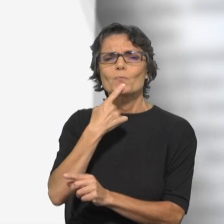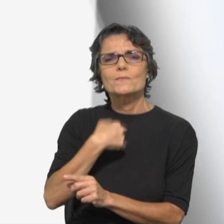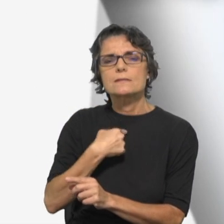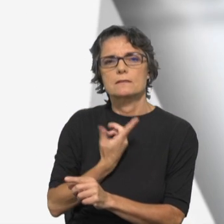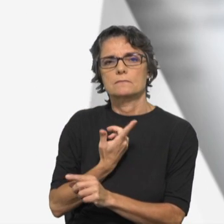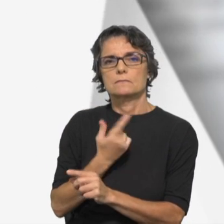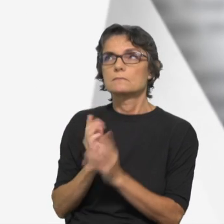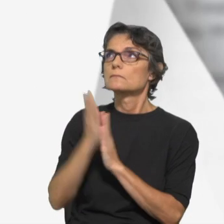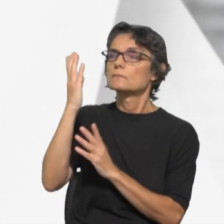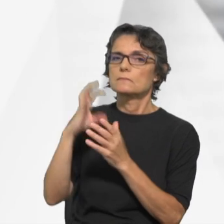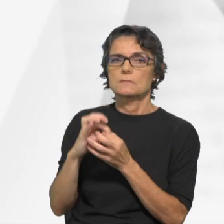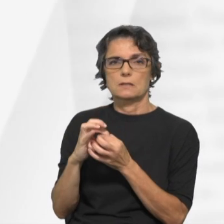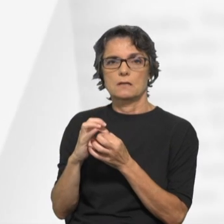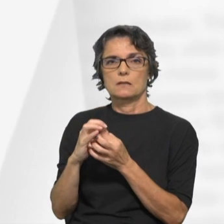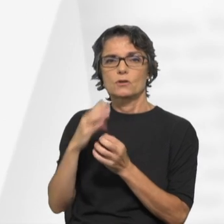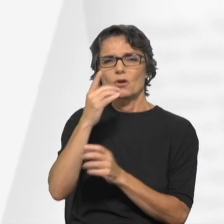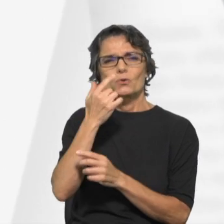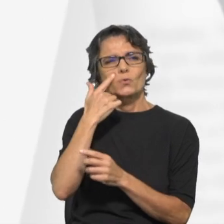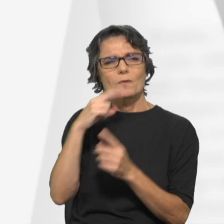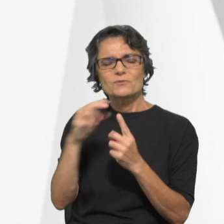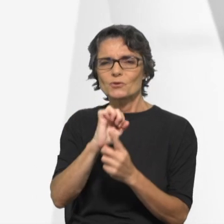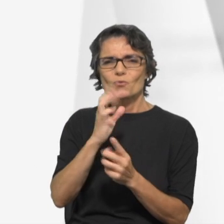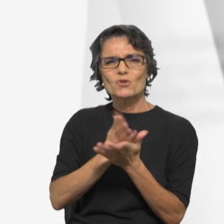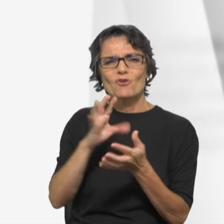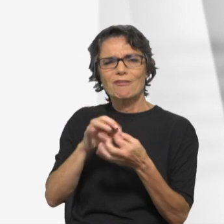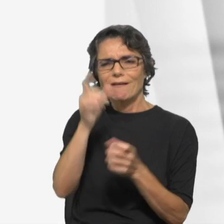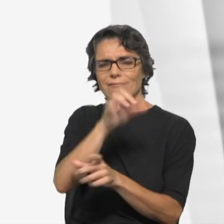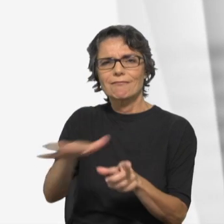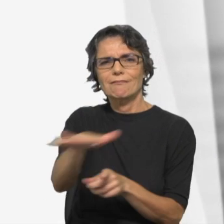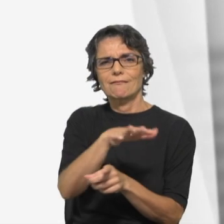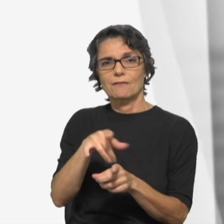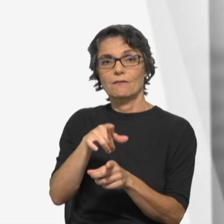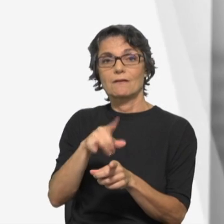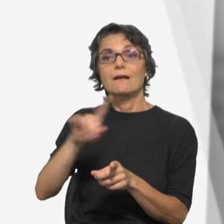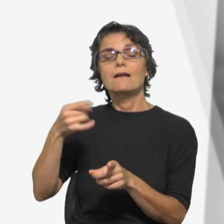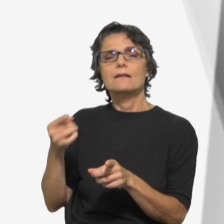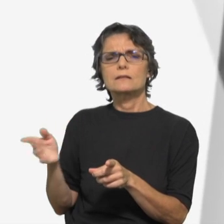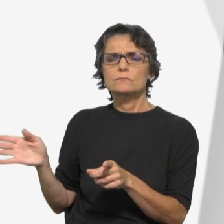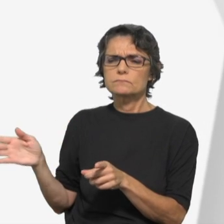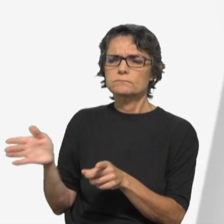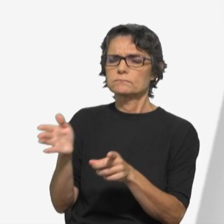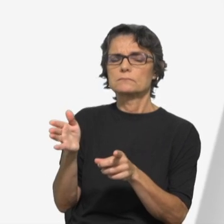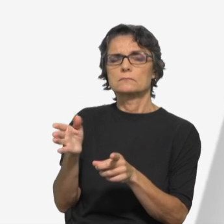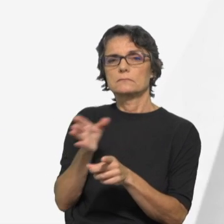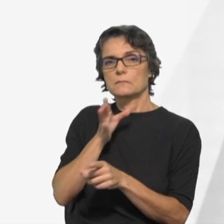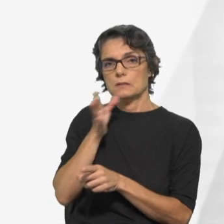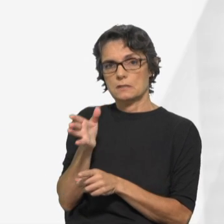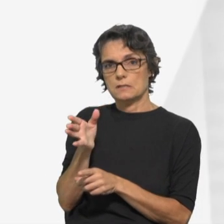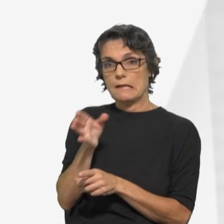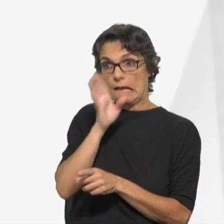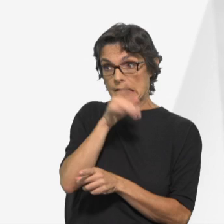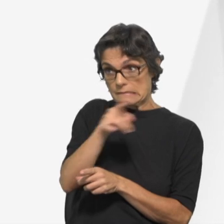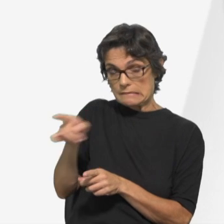de Deus, mas só as dos homens. E chamando a multidão com os seus discípulos, disse-lhes: Se alguém